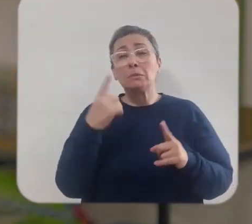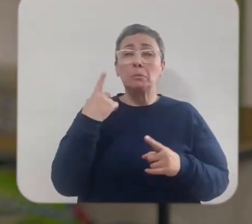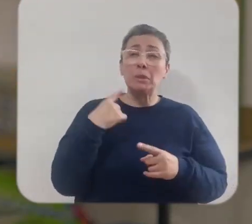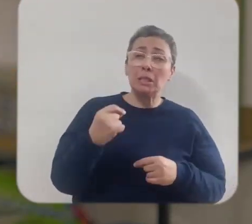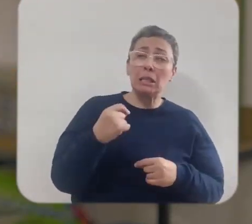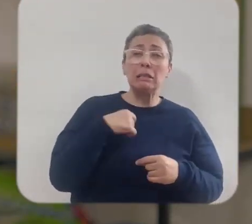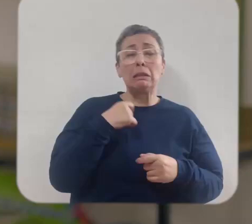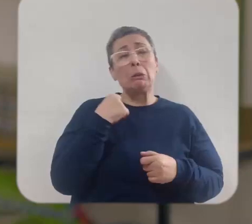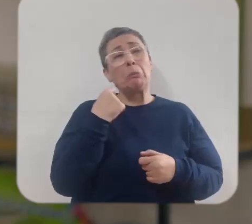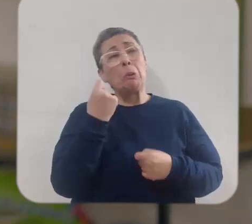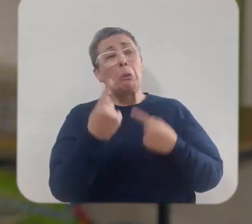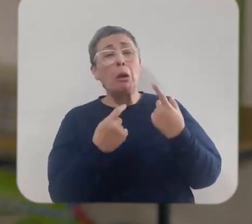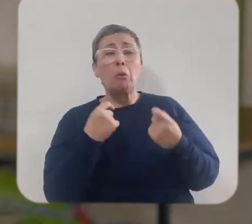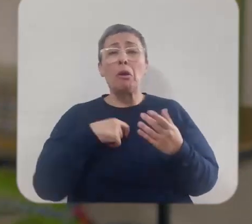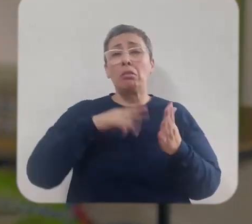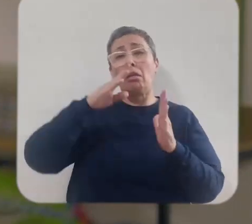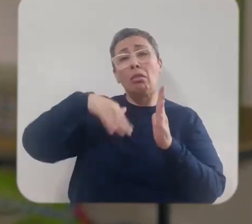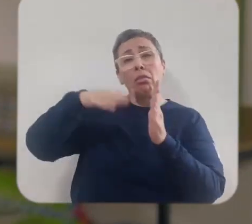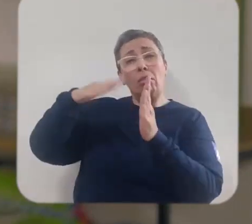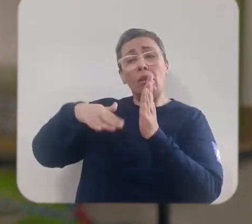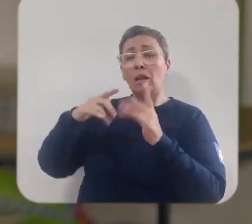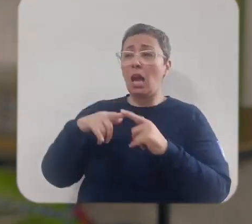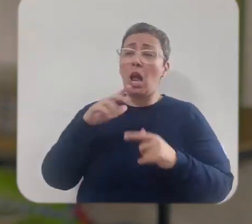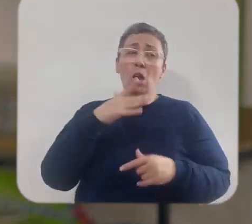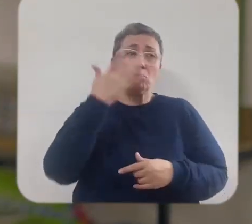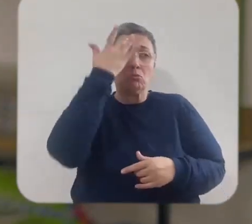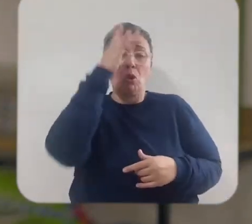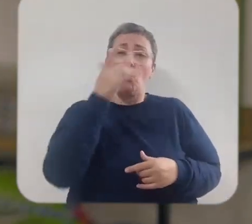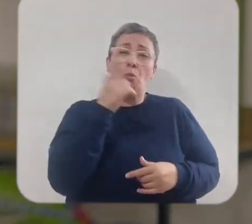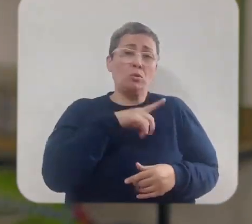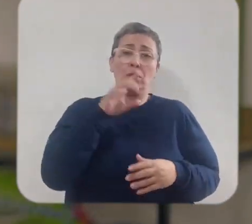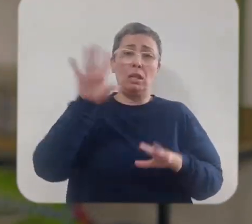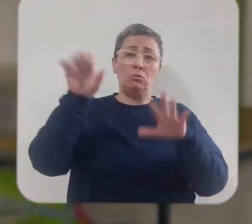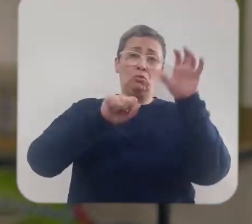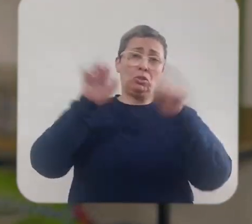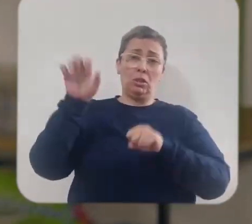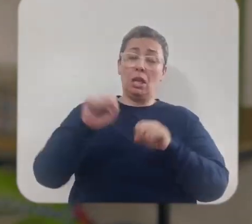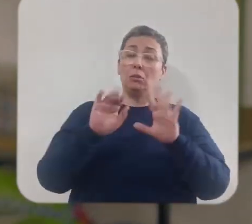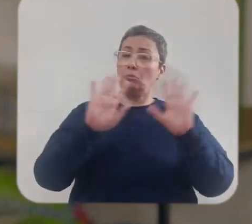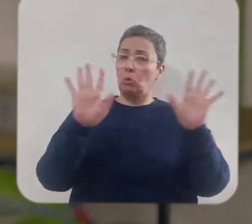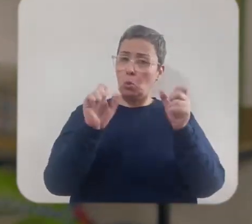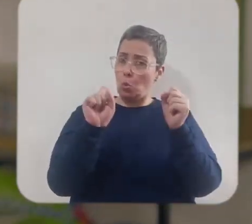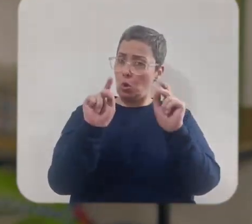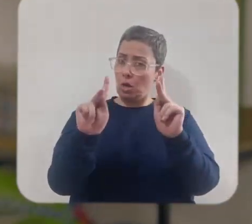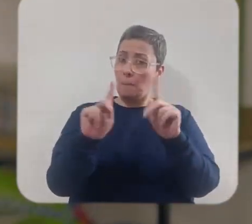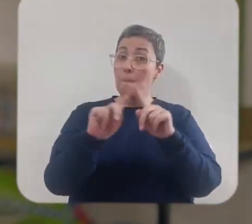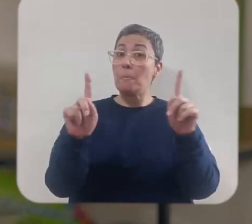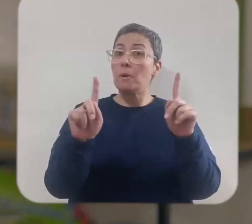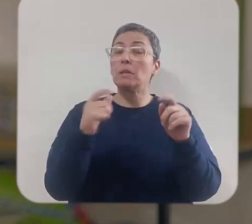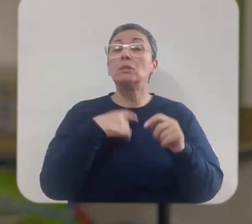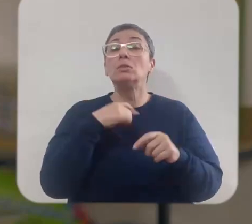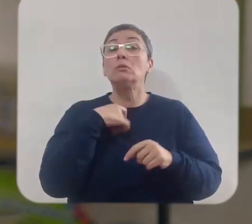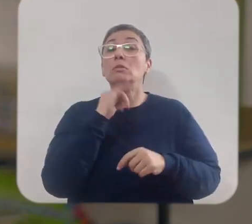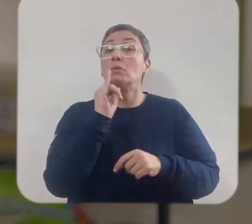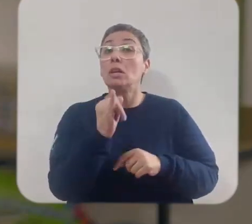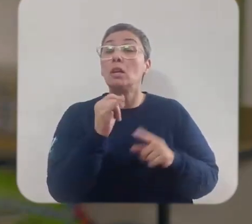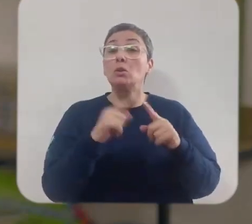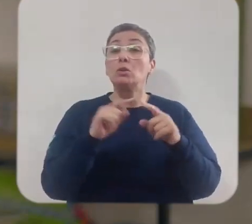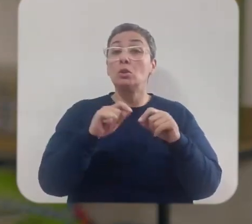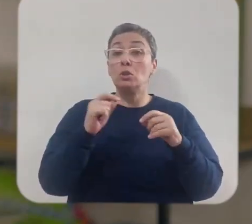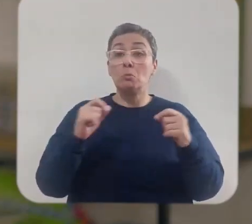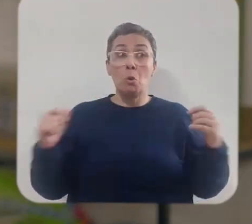Patrícia, mas tem algumas coisas que estão pintadas, né? Eu não vou conseguir retirar. Não, tudo bem, mas eu estou falando de